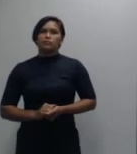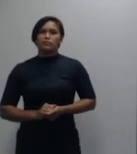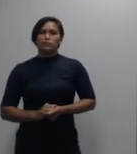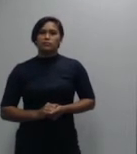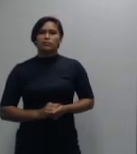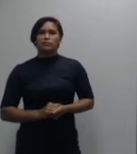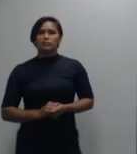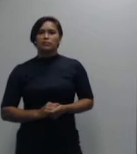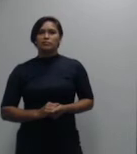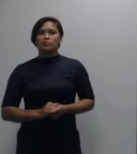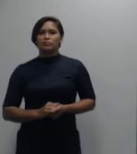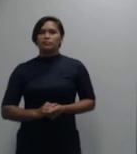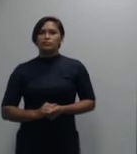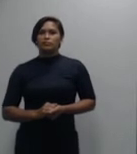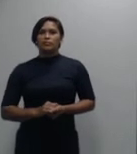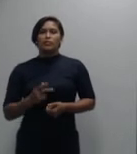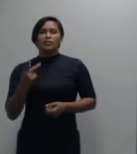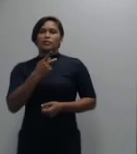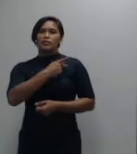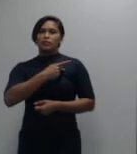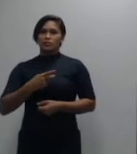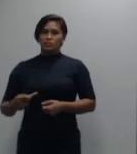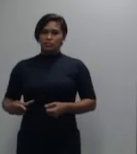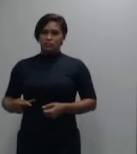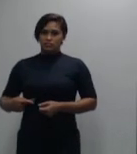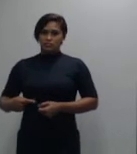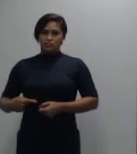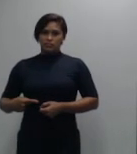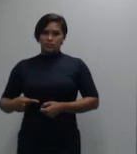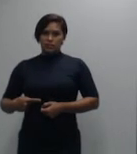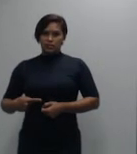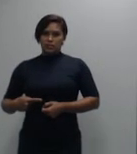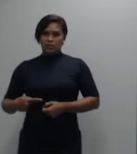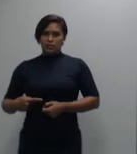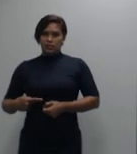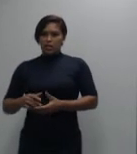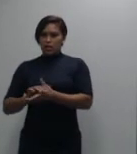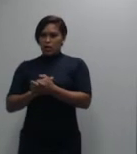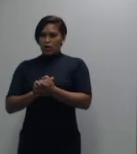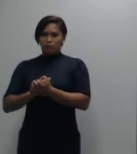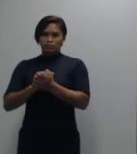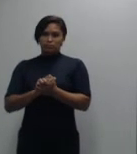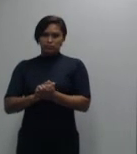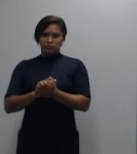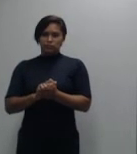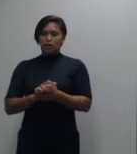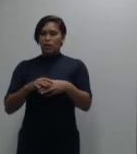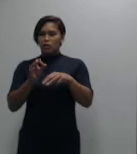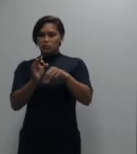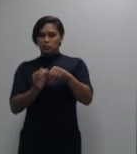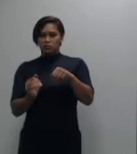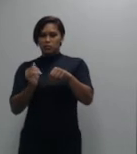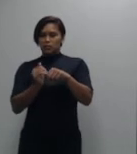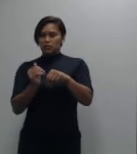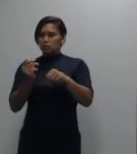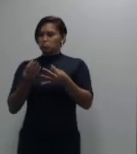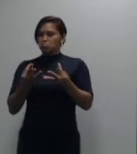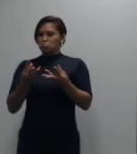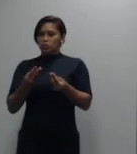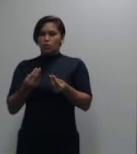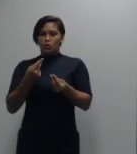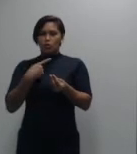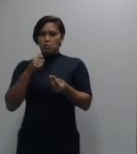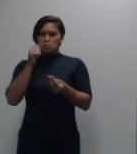eu sou o presidente Fábio Rocha vence os mesmos ministros e